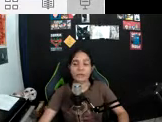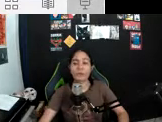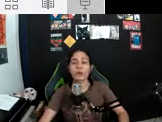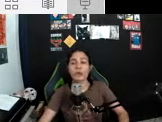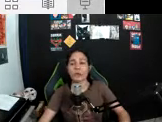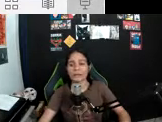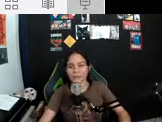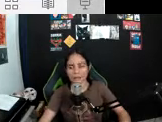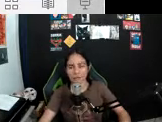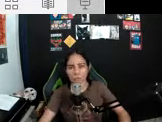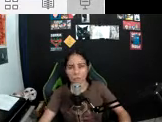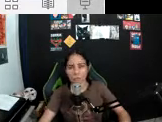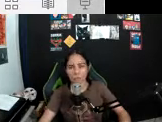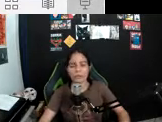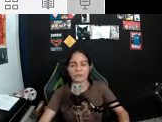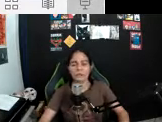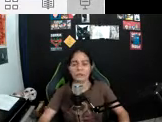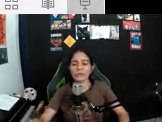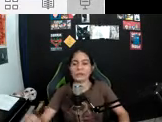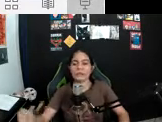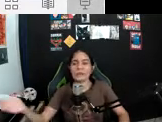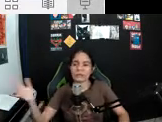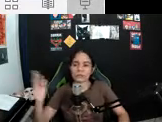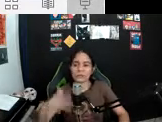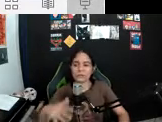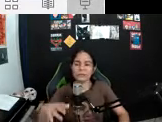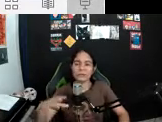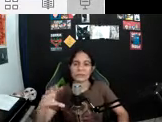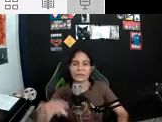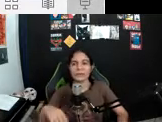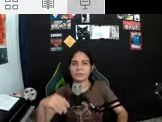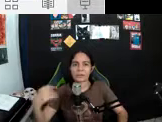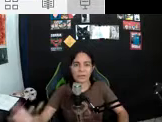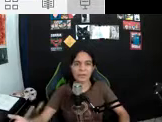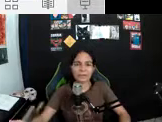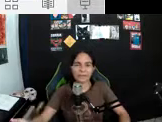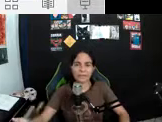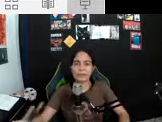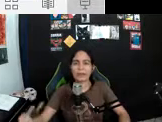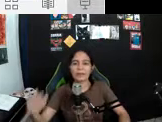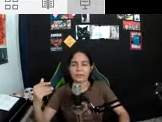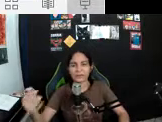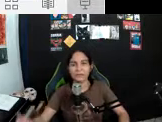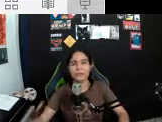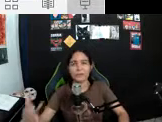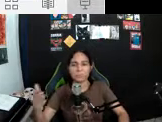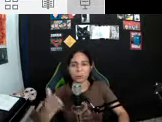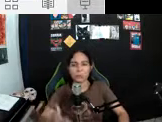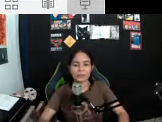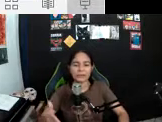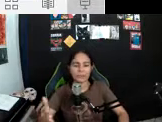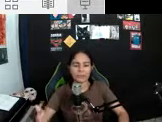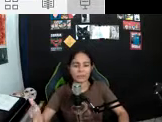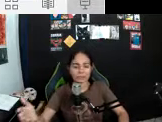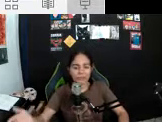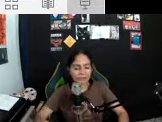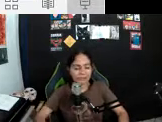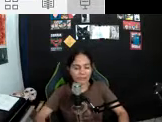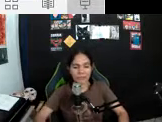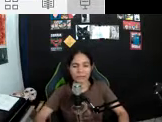que se tornou cada vez comum, não é? E aí, em 2017, teve que se criar uma resolução que